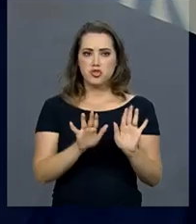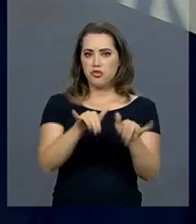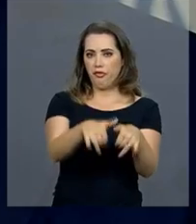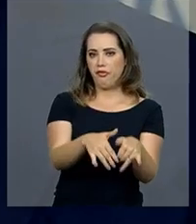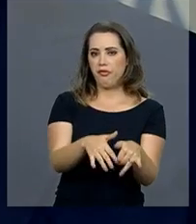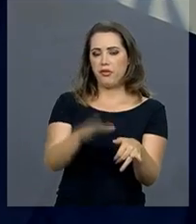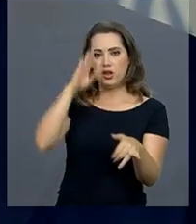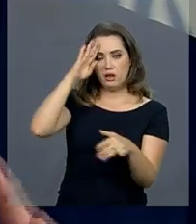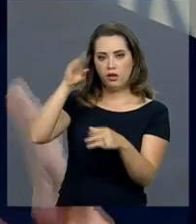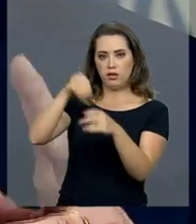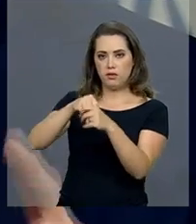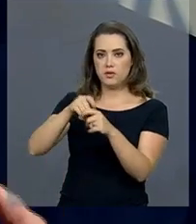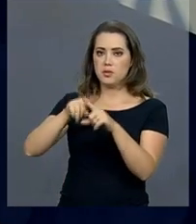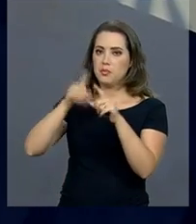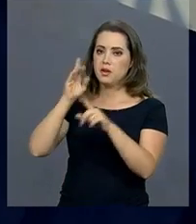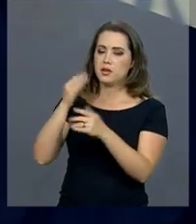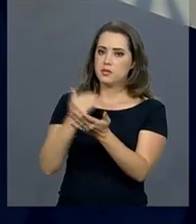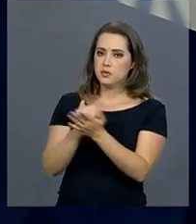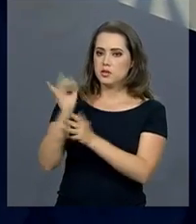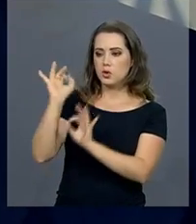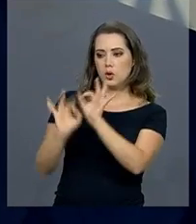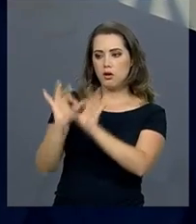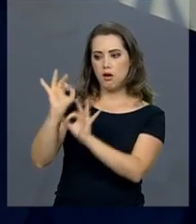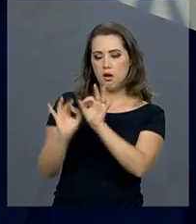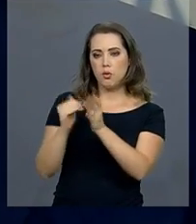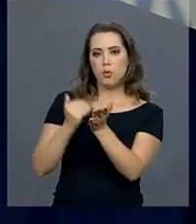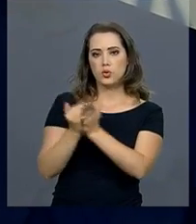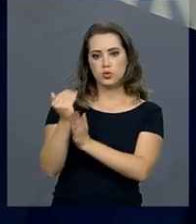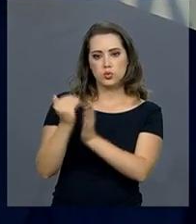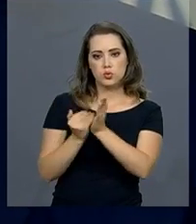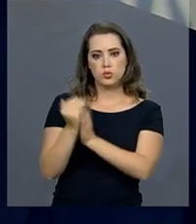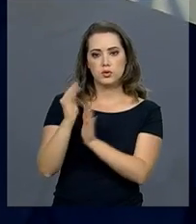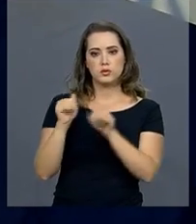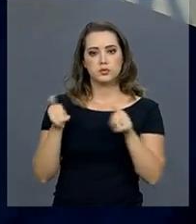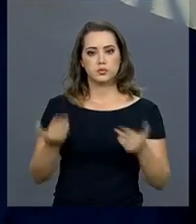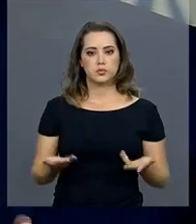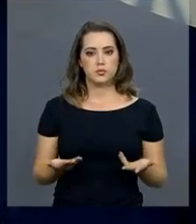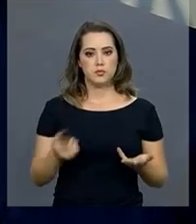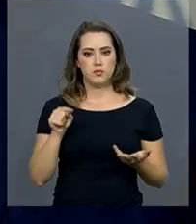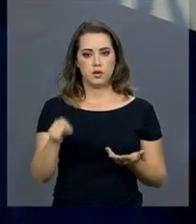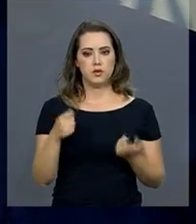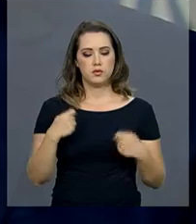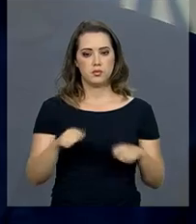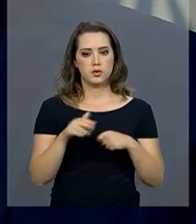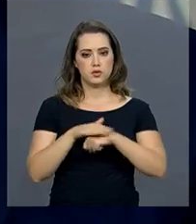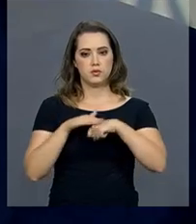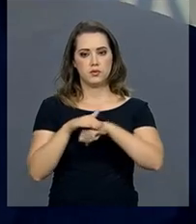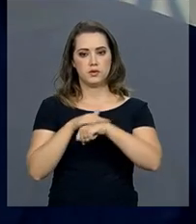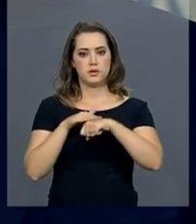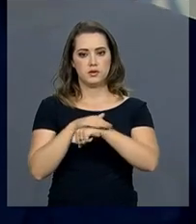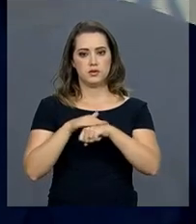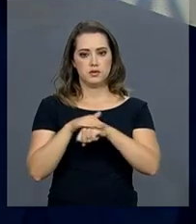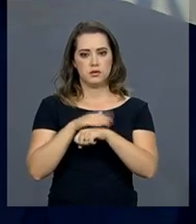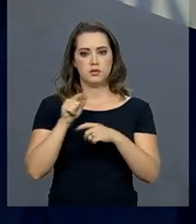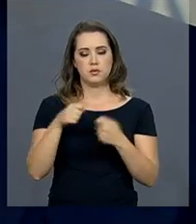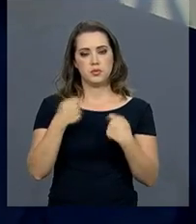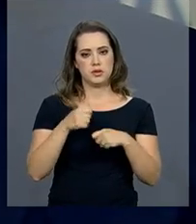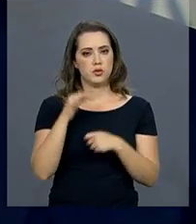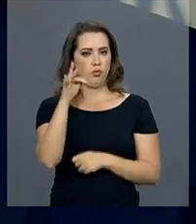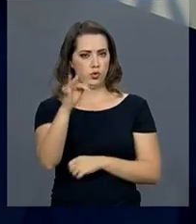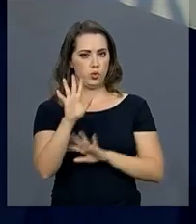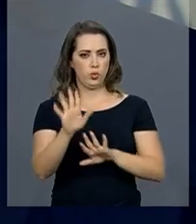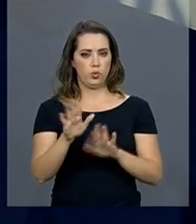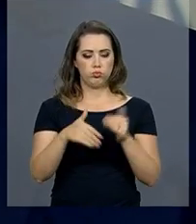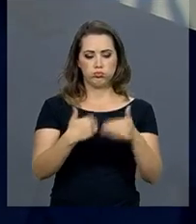preciso manter a estrutura que lá foi montada é e portanto isso vai depender de conversações é que eu terei agora